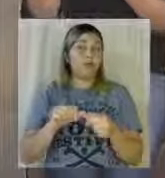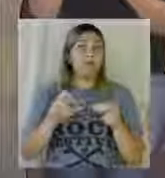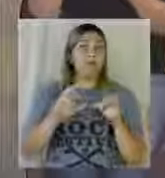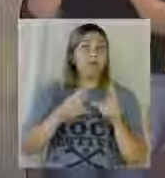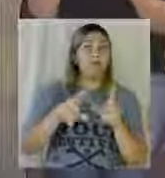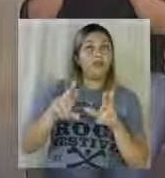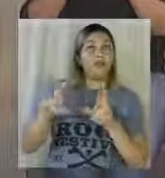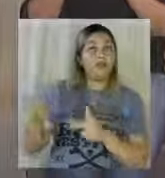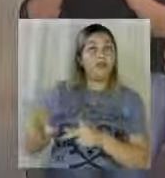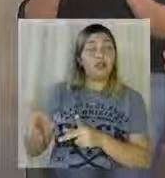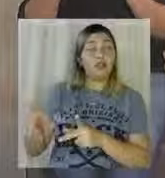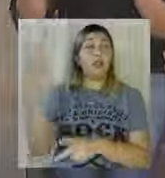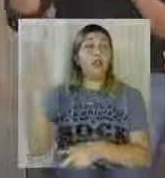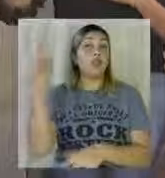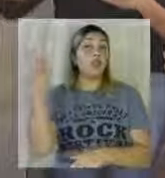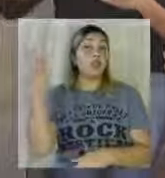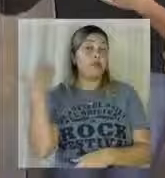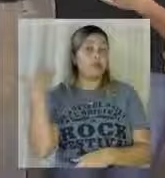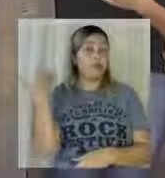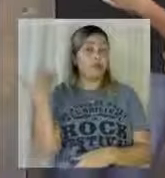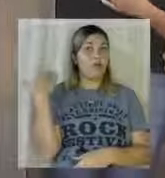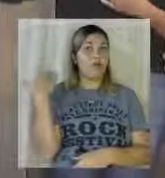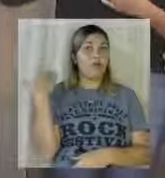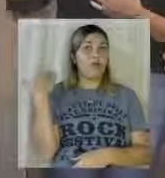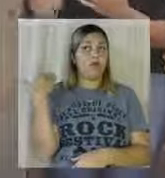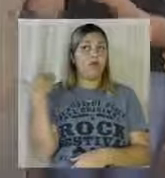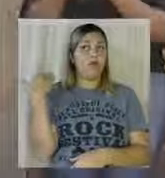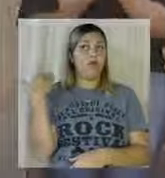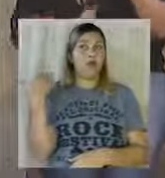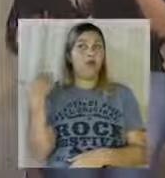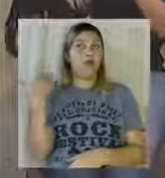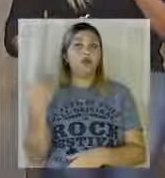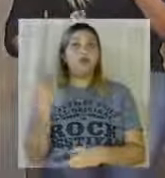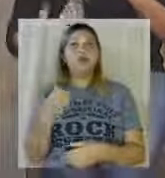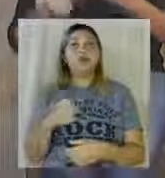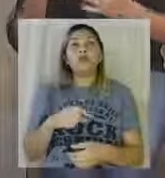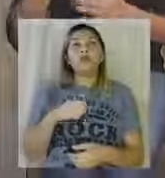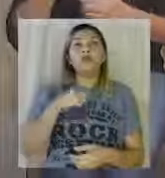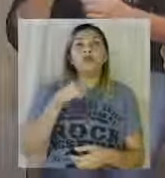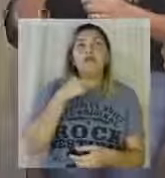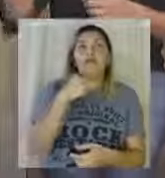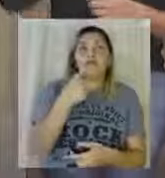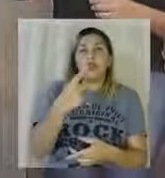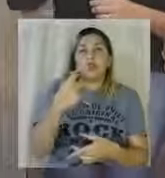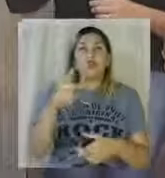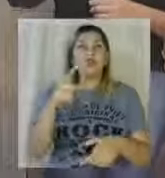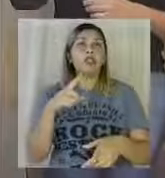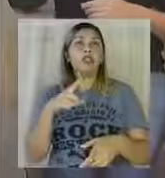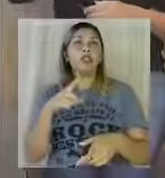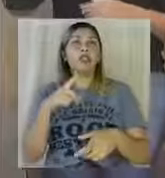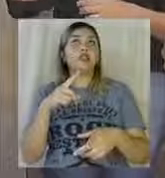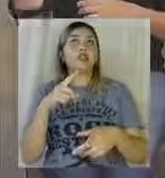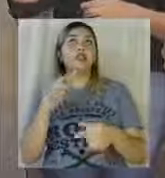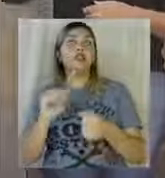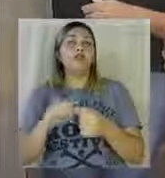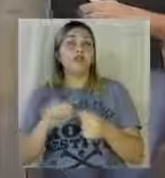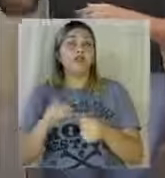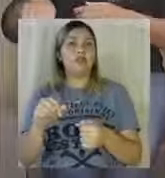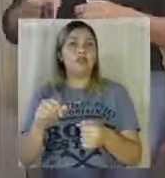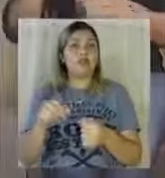diferente do passado. E eu tenho muita vontade de fazer um vestibular e fazer letras livres. Já